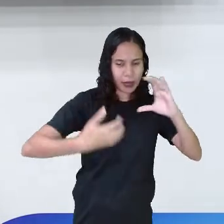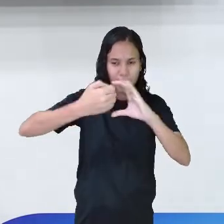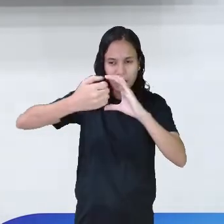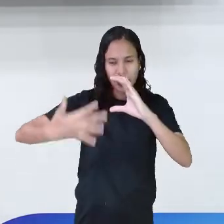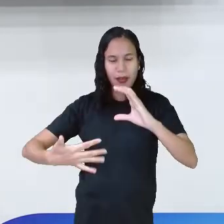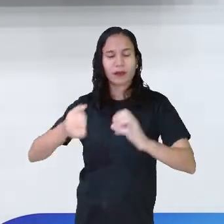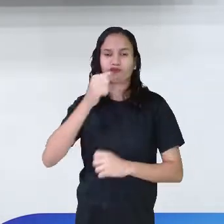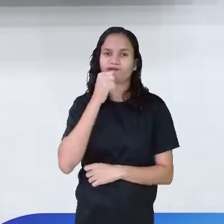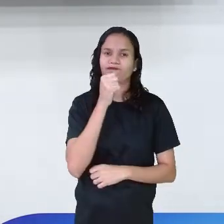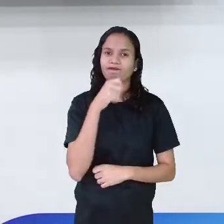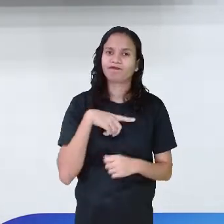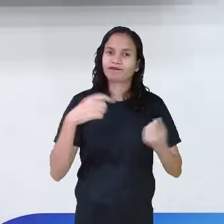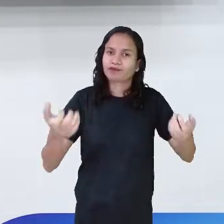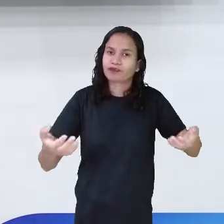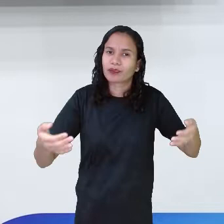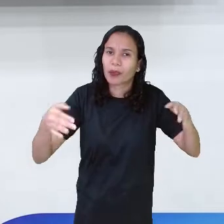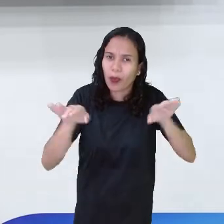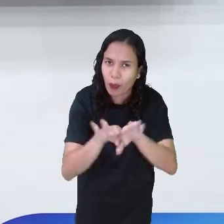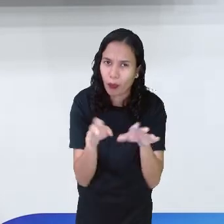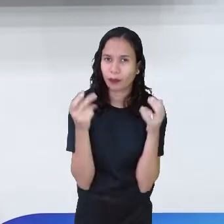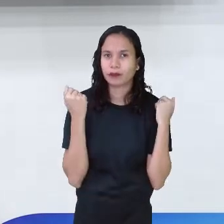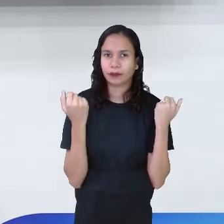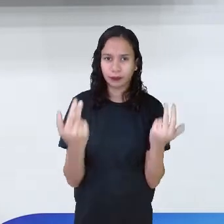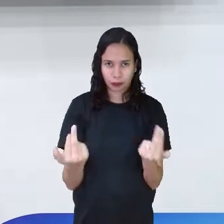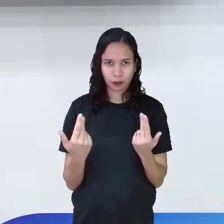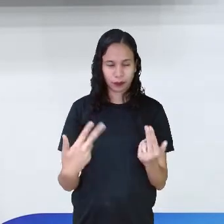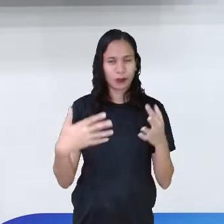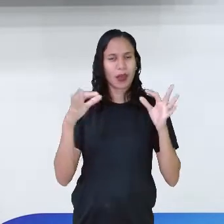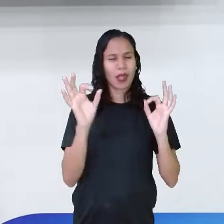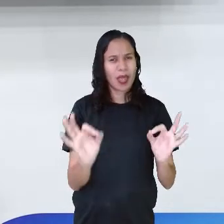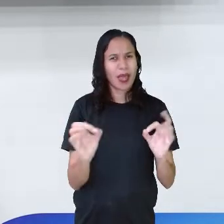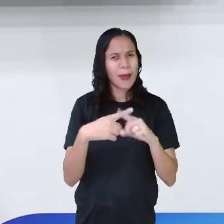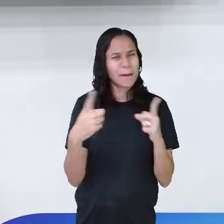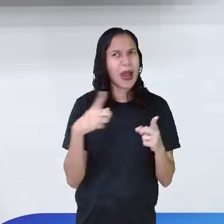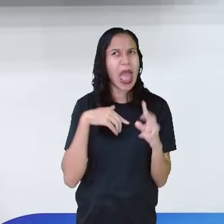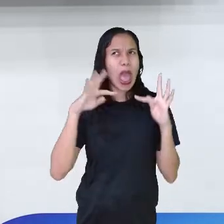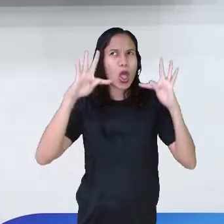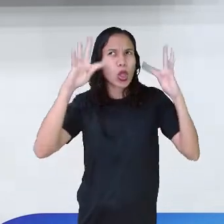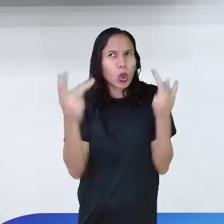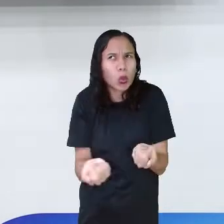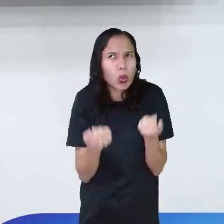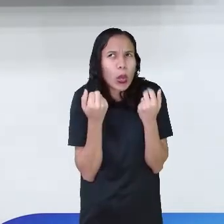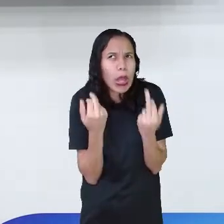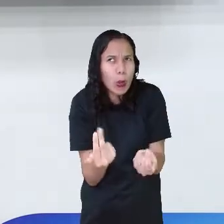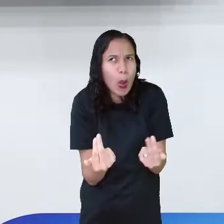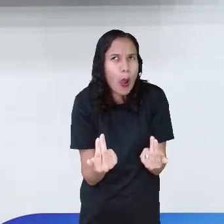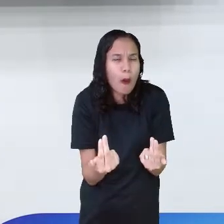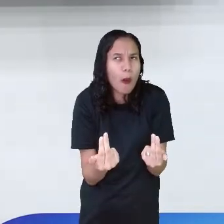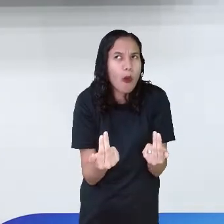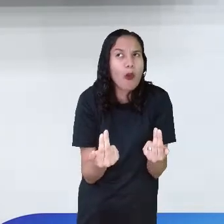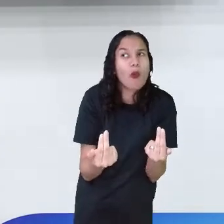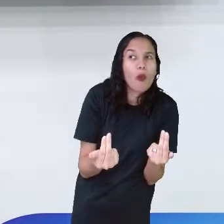para vocês, elas são iguais. Então, será que é tudo igual? Mas eu